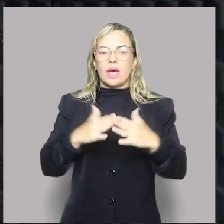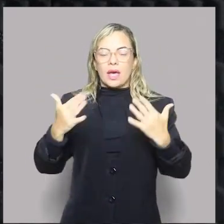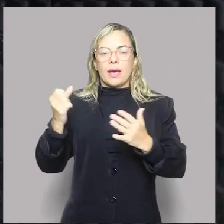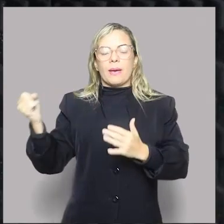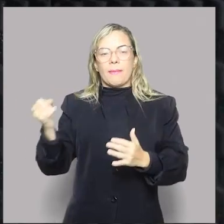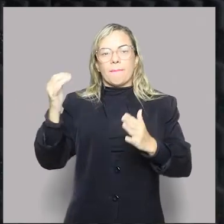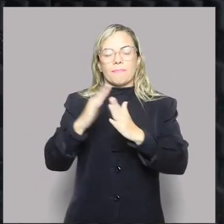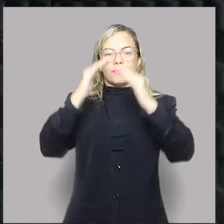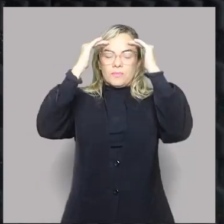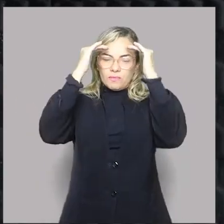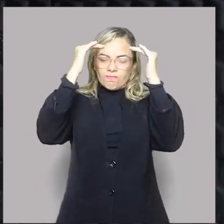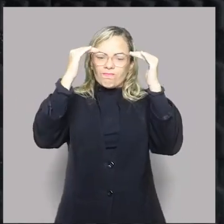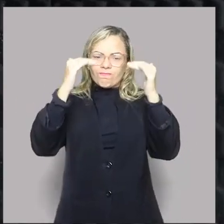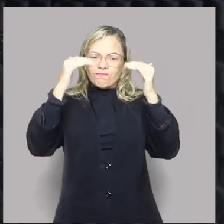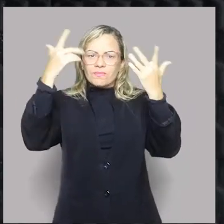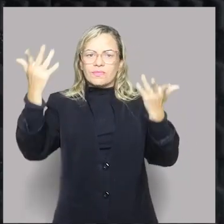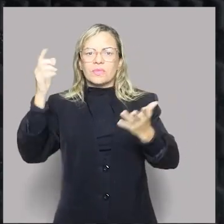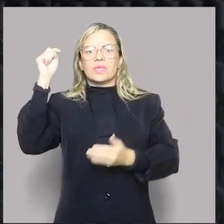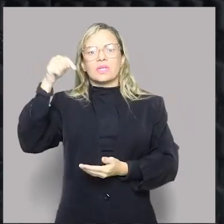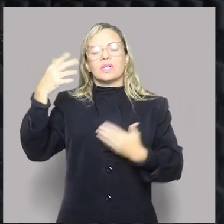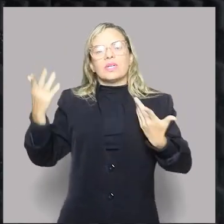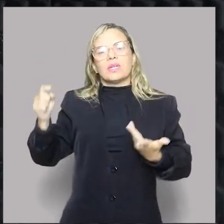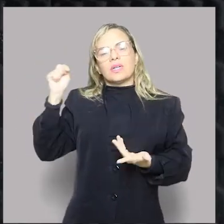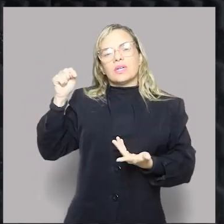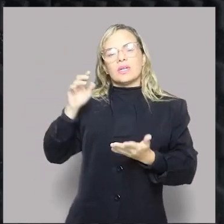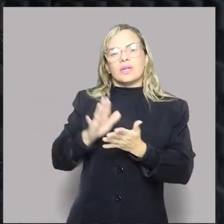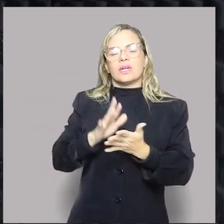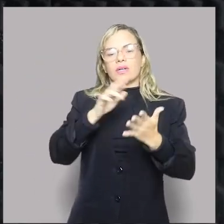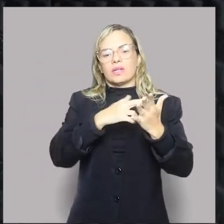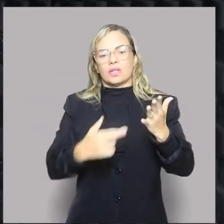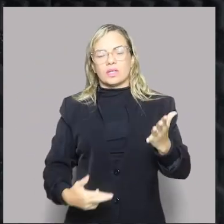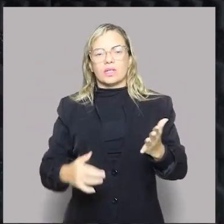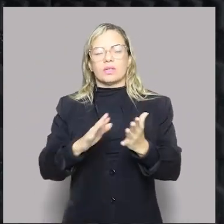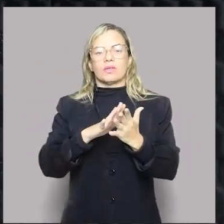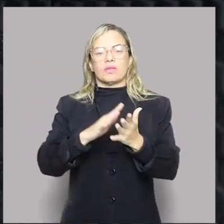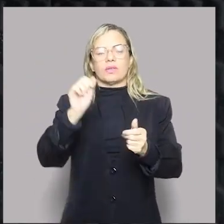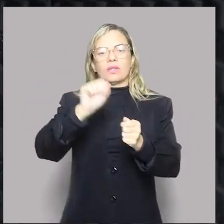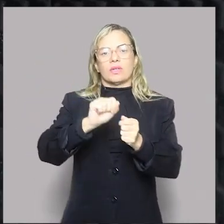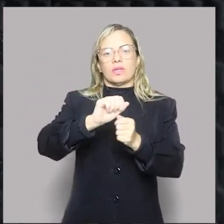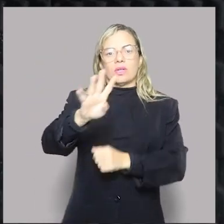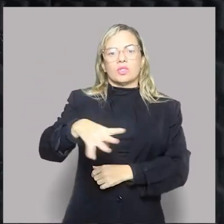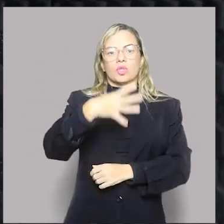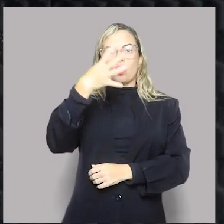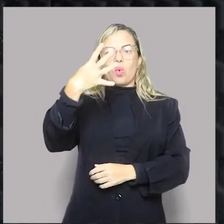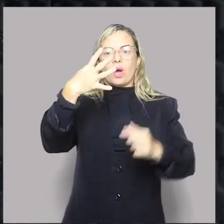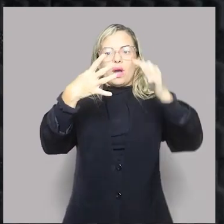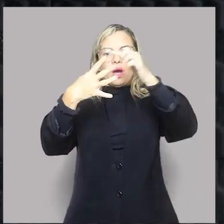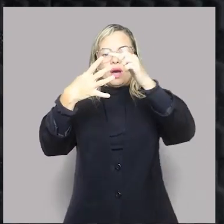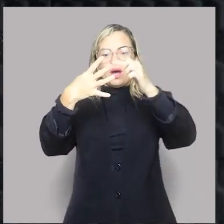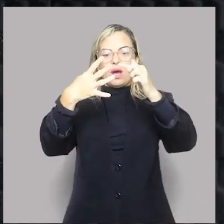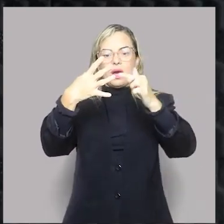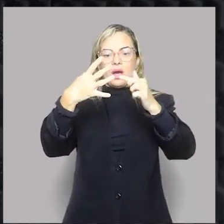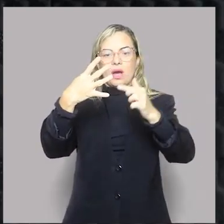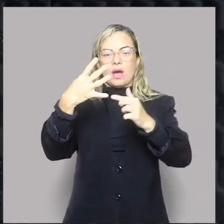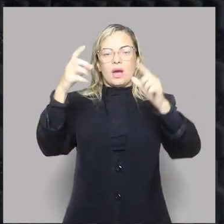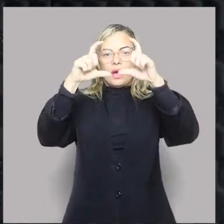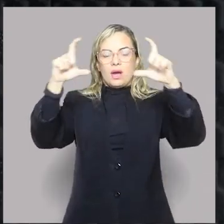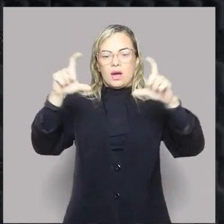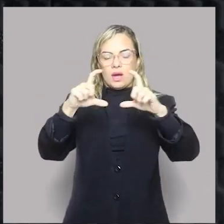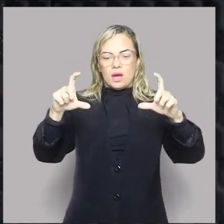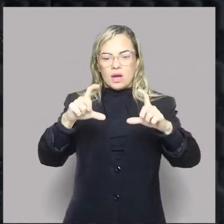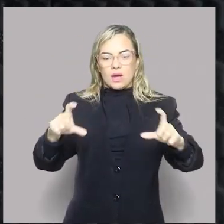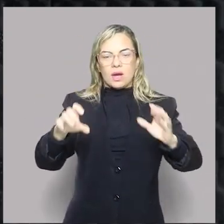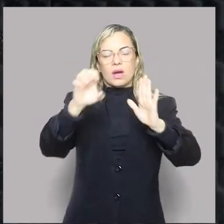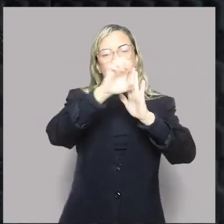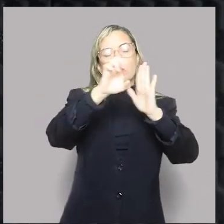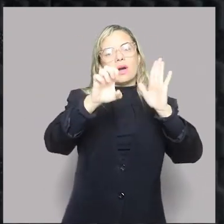modelo. Nós já entendemos até aqui como é que se faz a introdução e agora a gente vai partir para os parágrafos que são